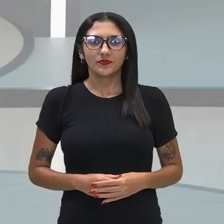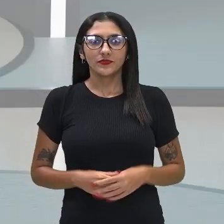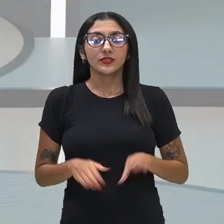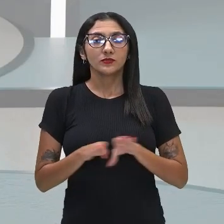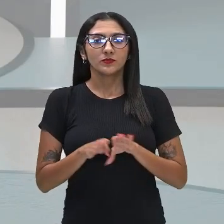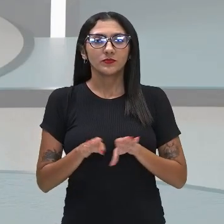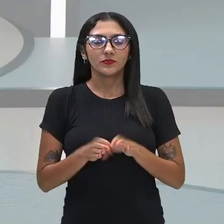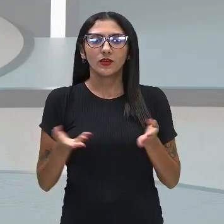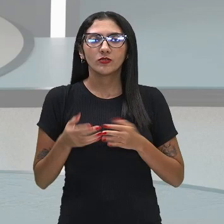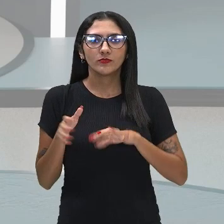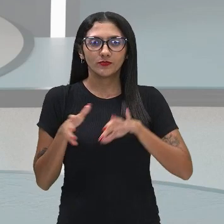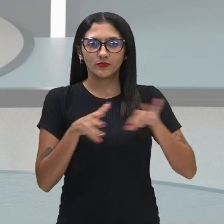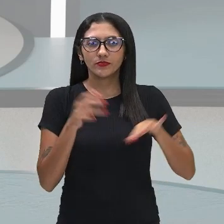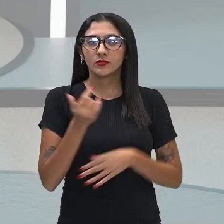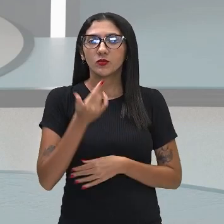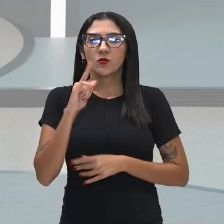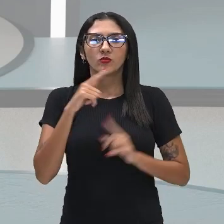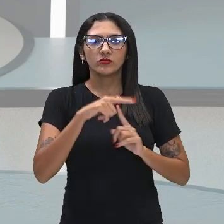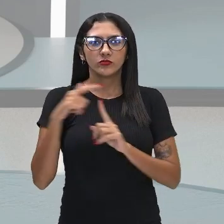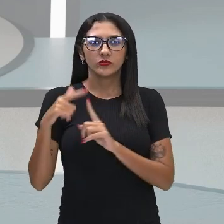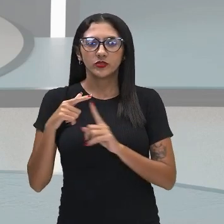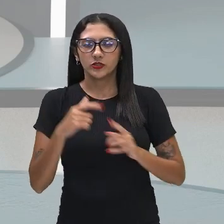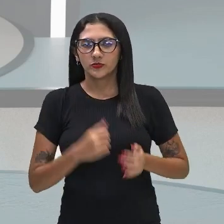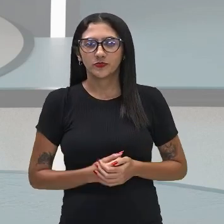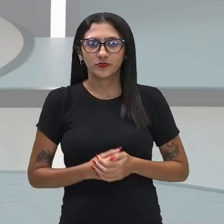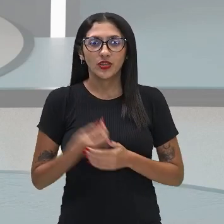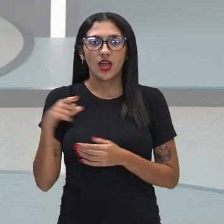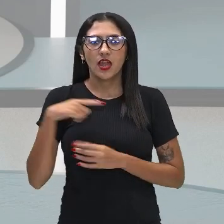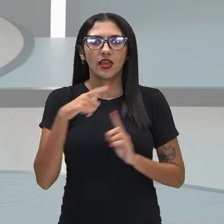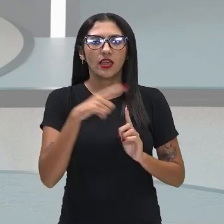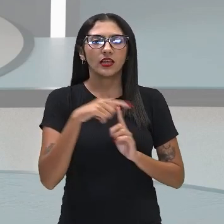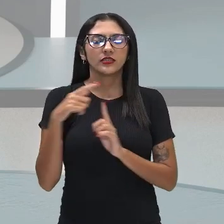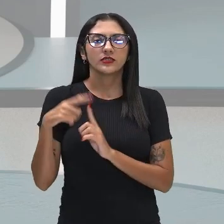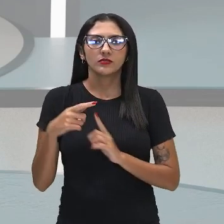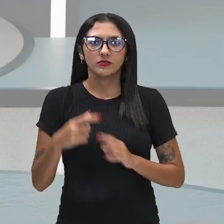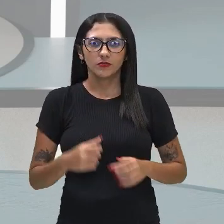gente, as drogas aí, ó, né, recreativa, né?